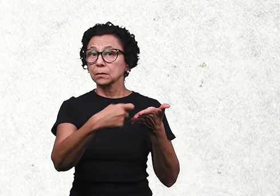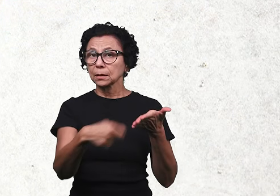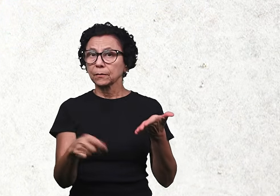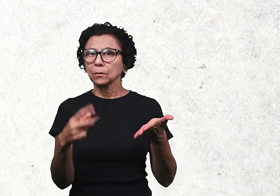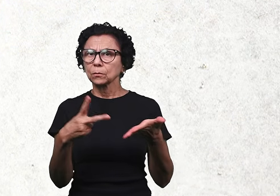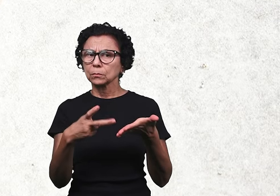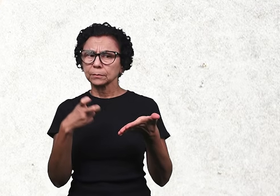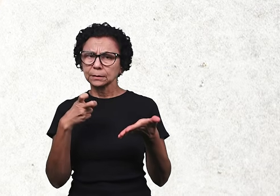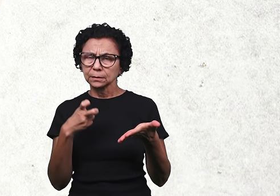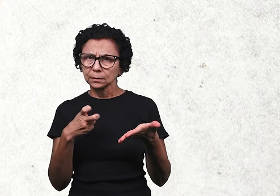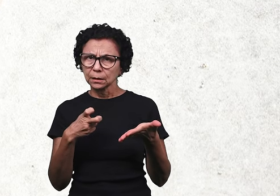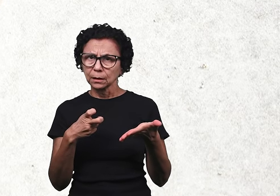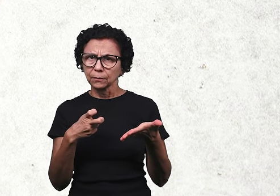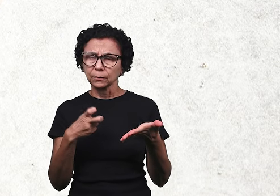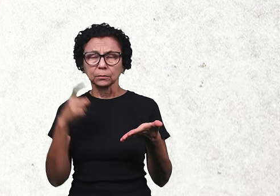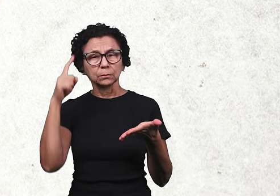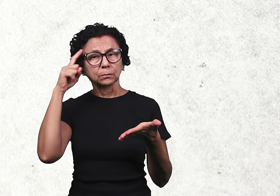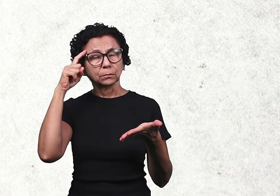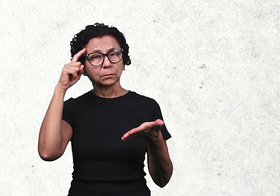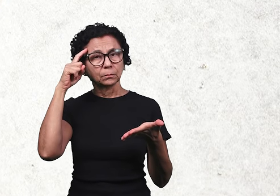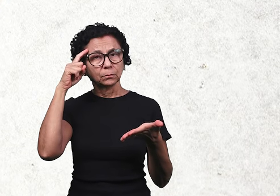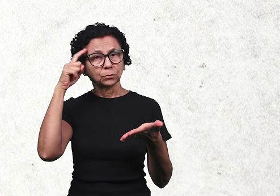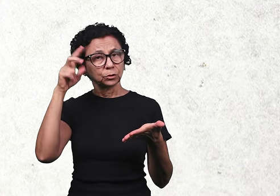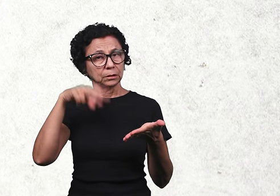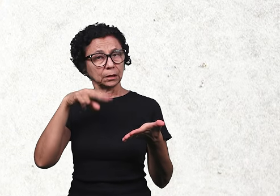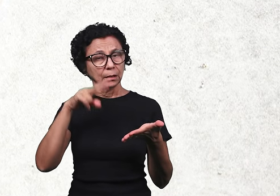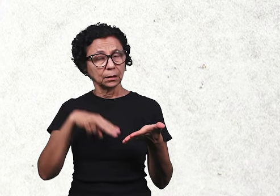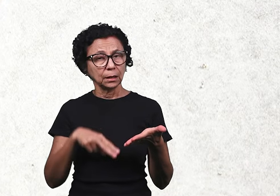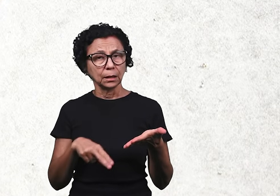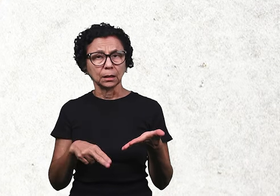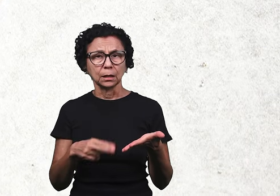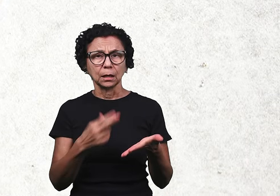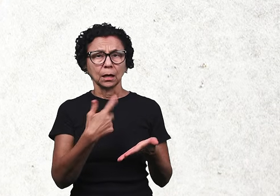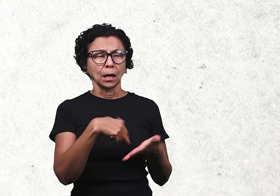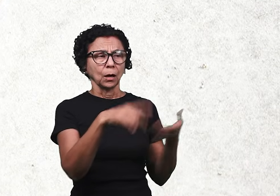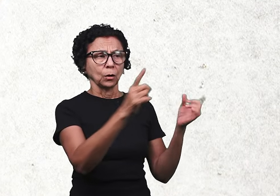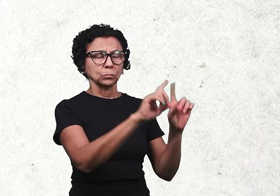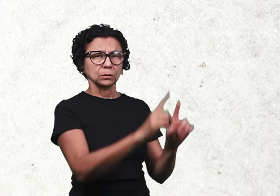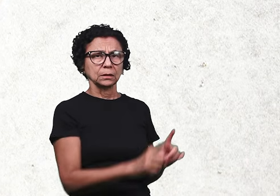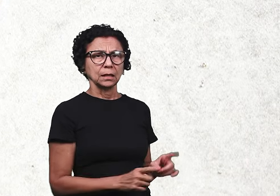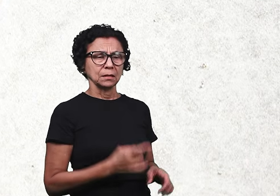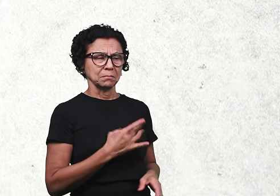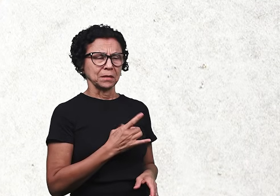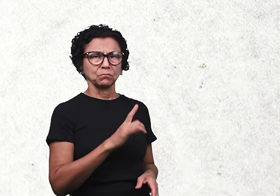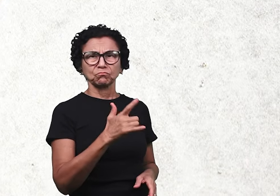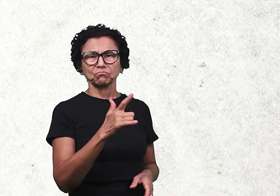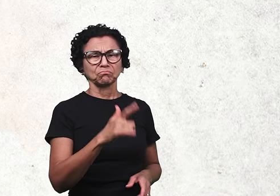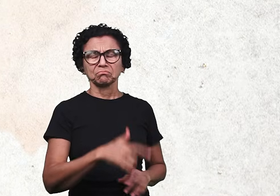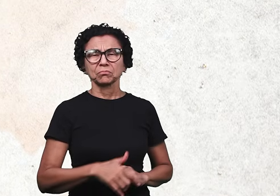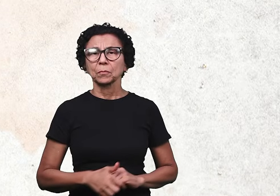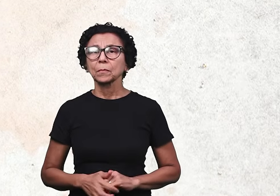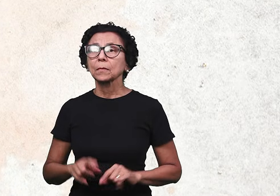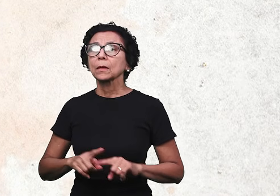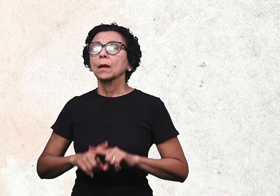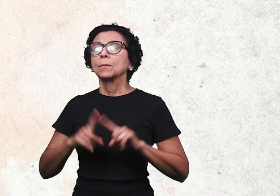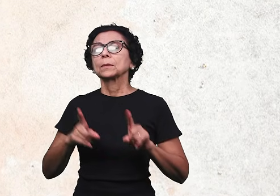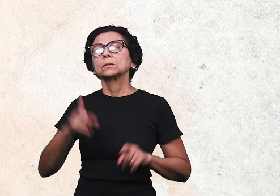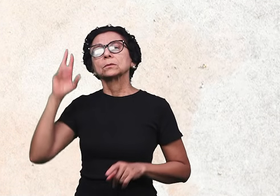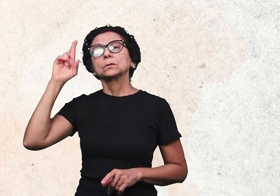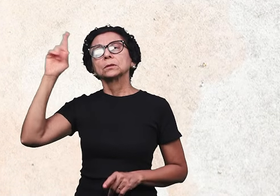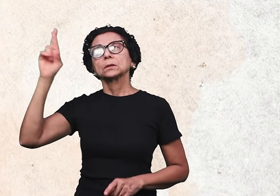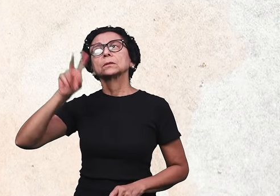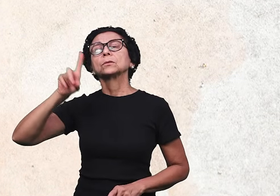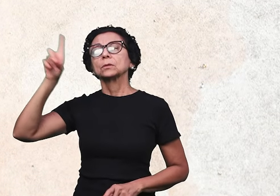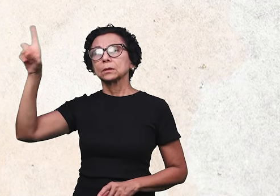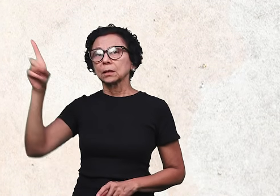tereis cuidado de observar todos os dias, e não temereis a outros deuses. O 39 diz: mas o